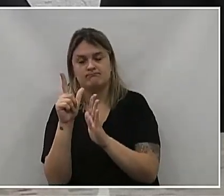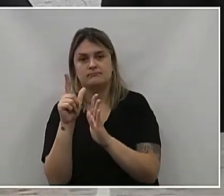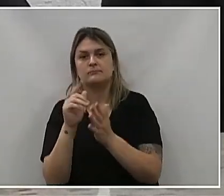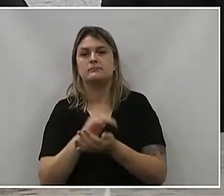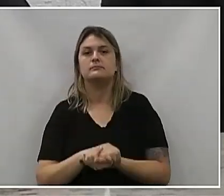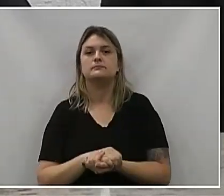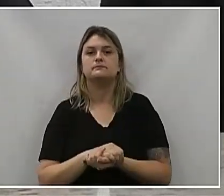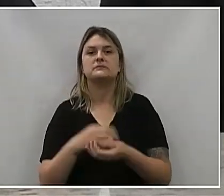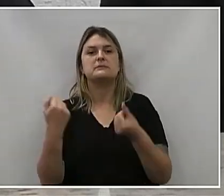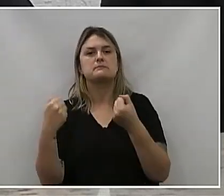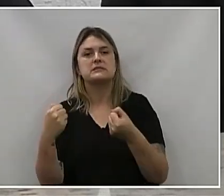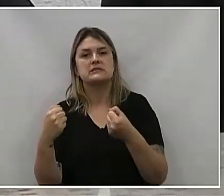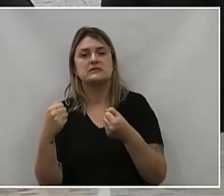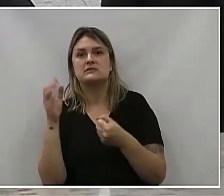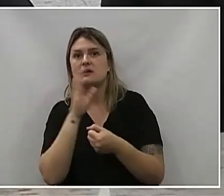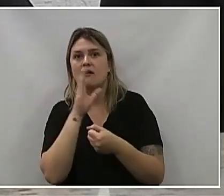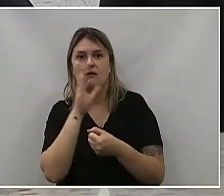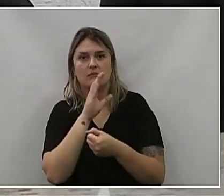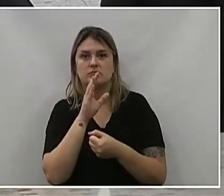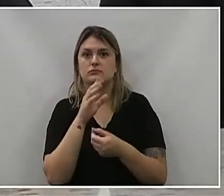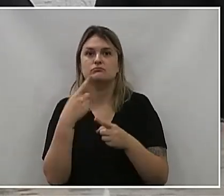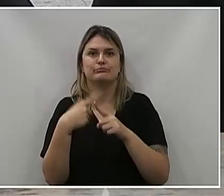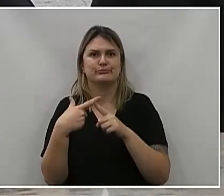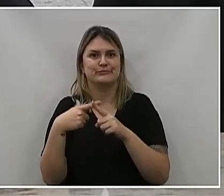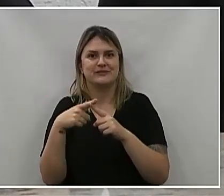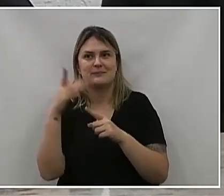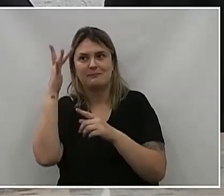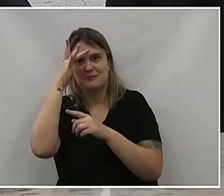E, claro, precisa de agilidade, porque